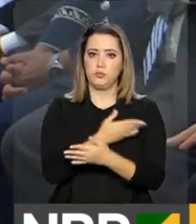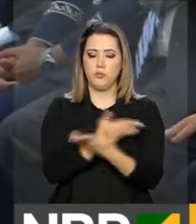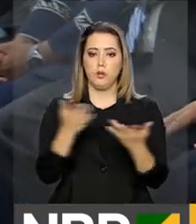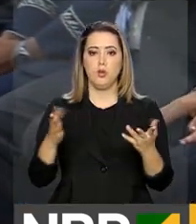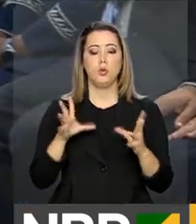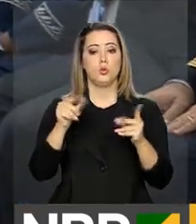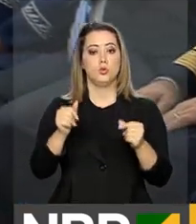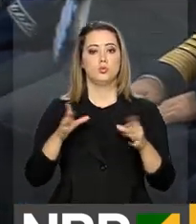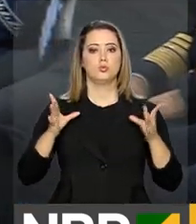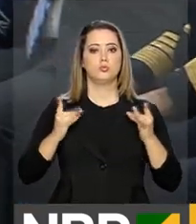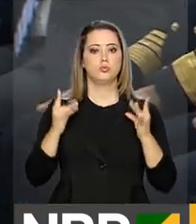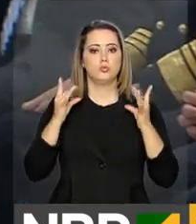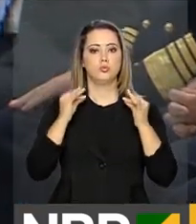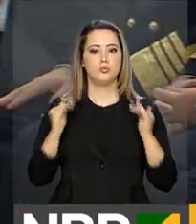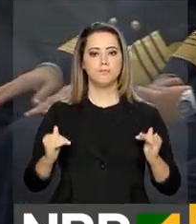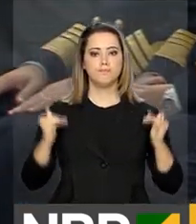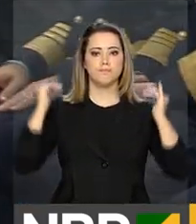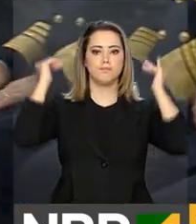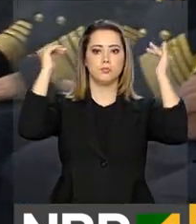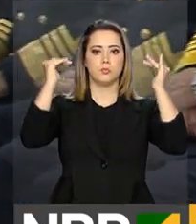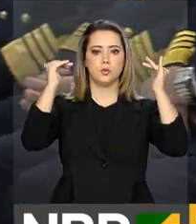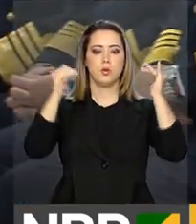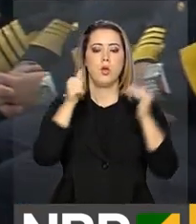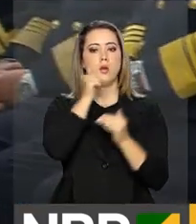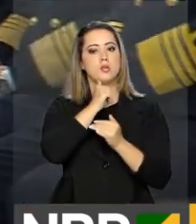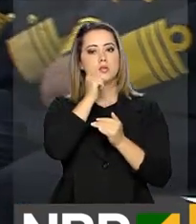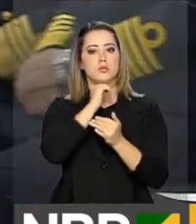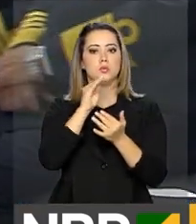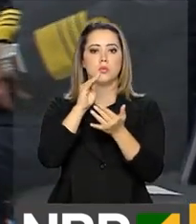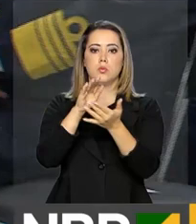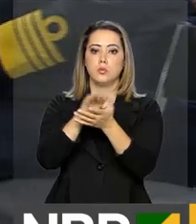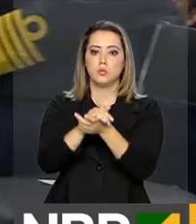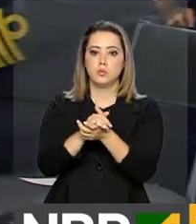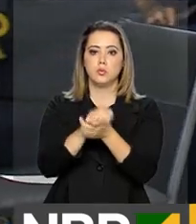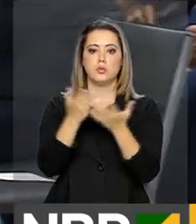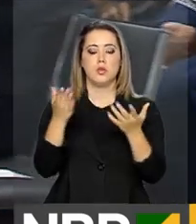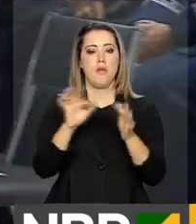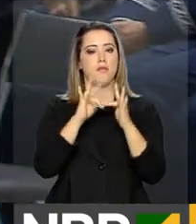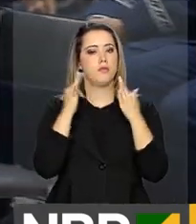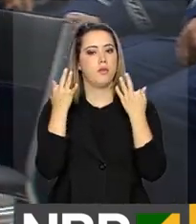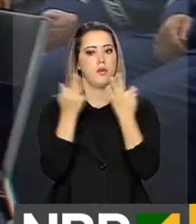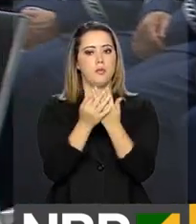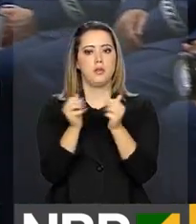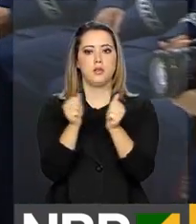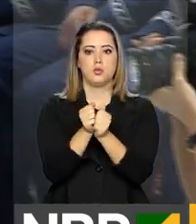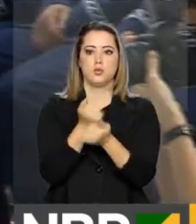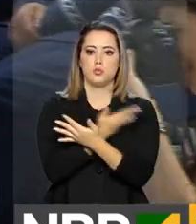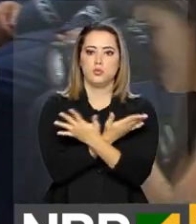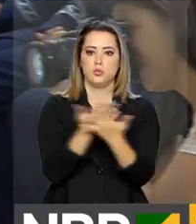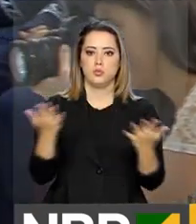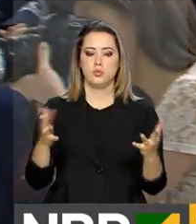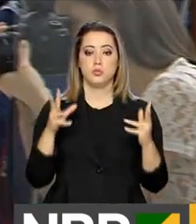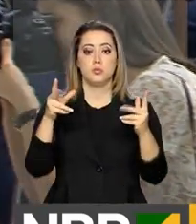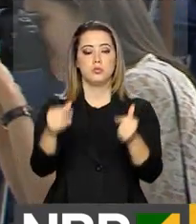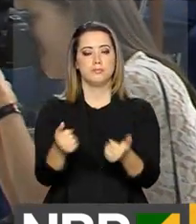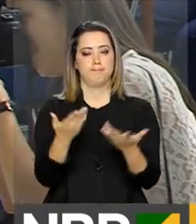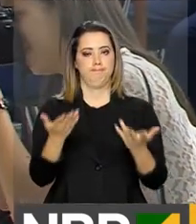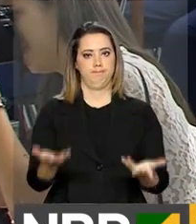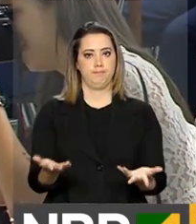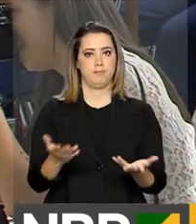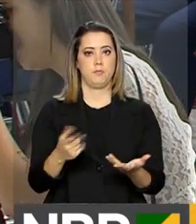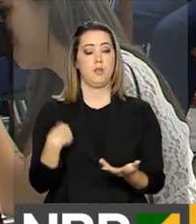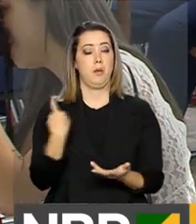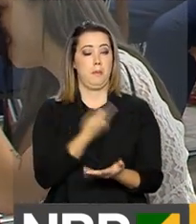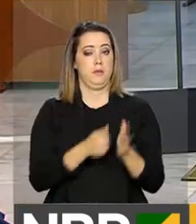generais promovidos, as senhoras, suas senhoras, os familiares, senhoras e senhores.